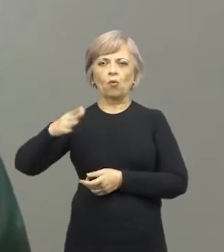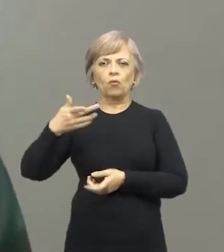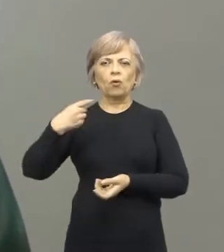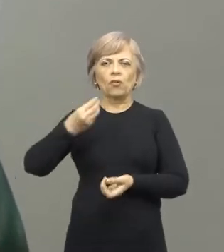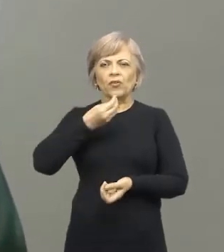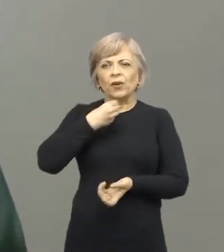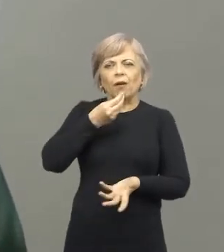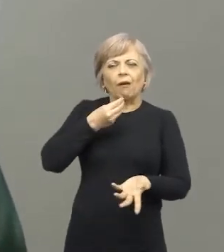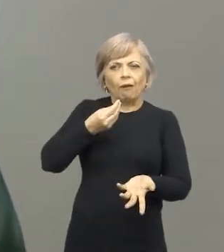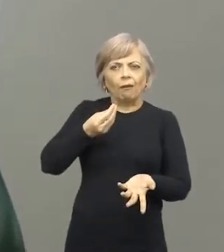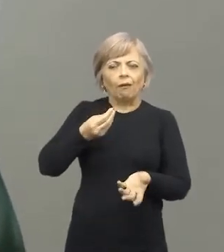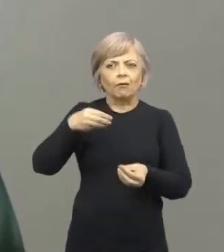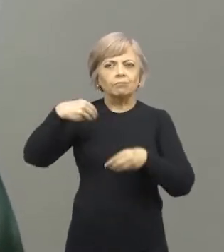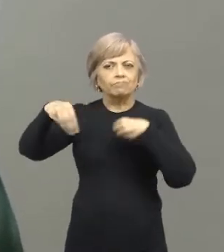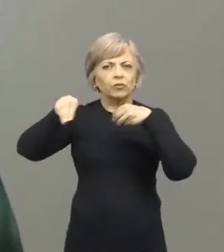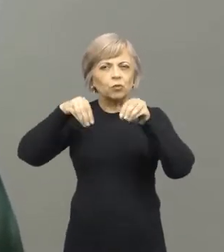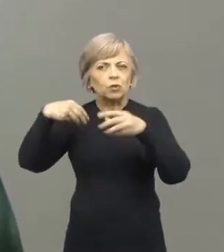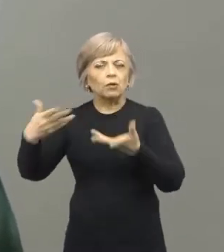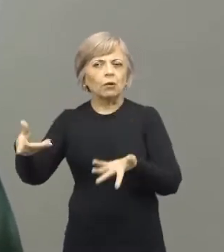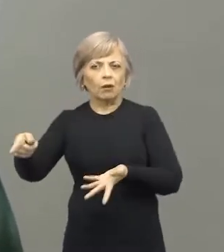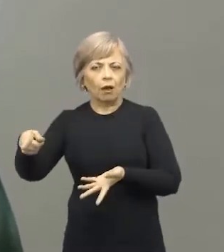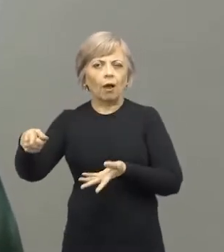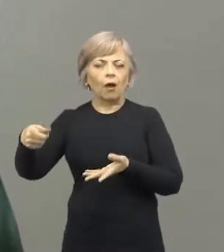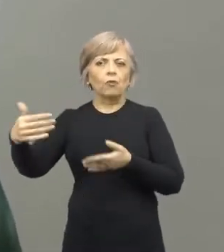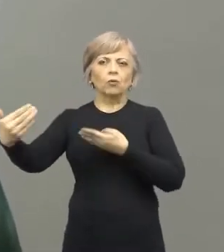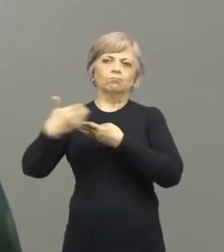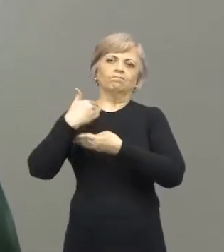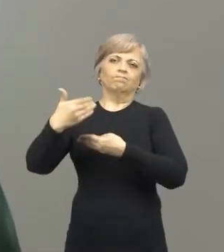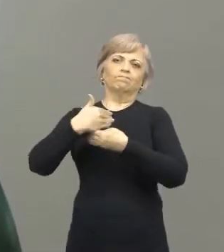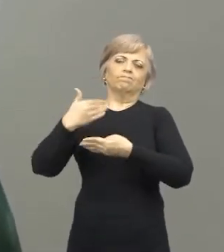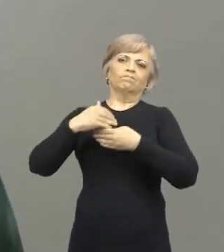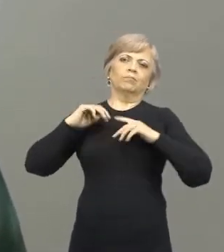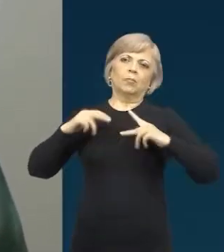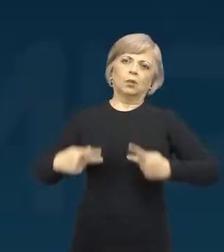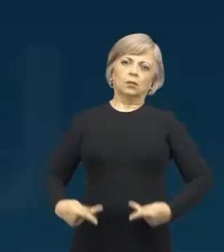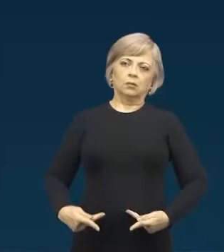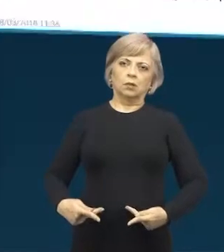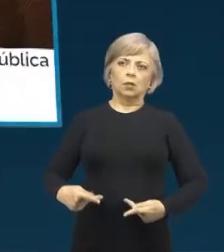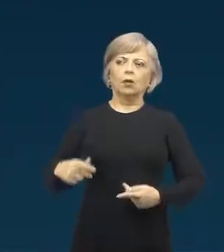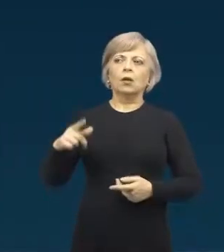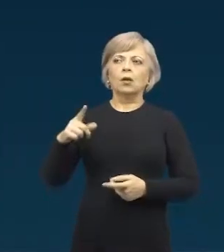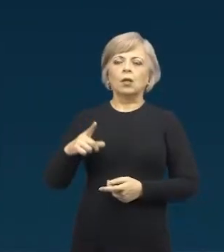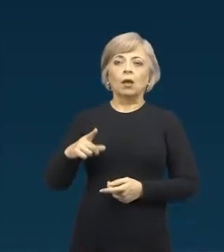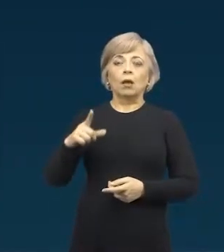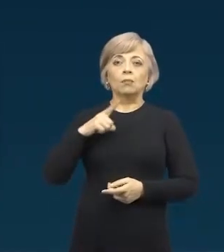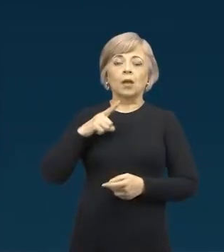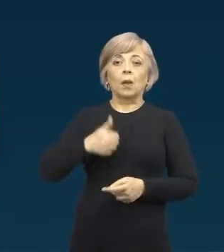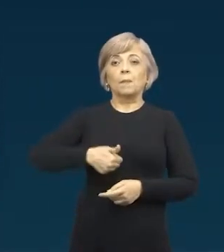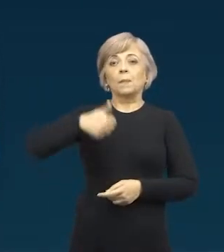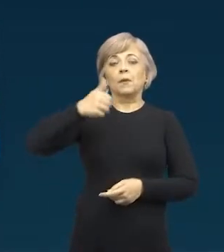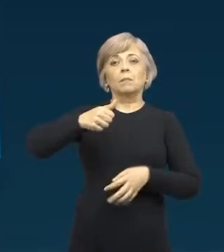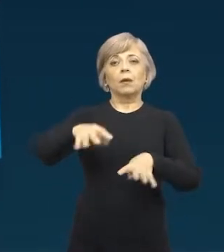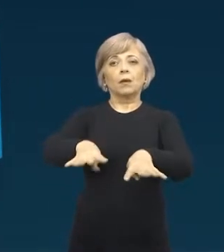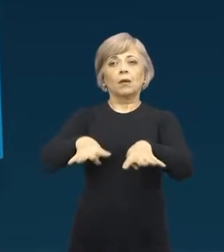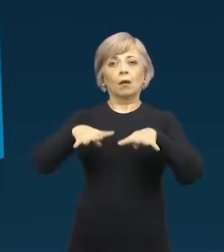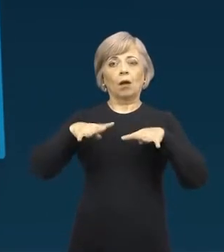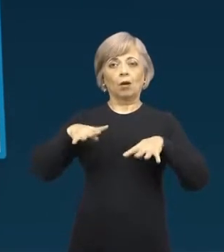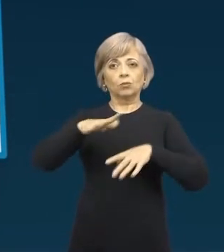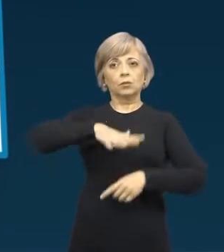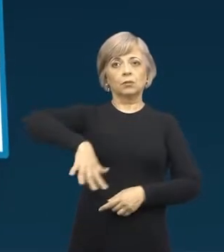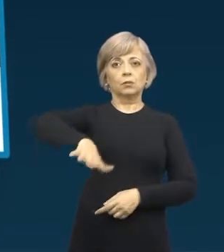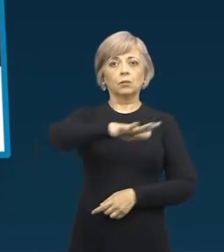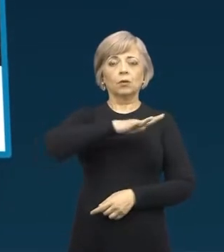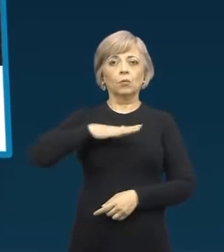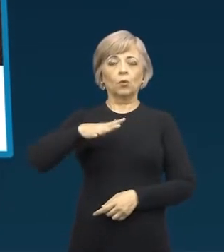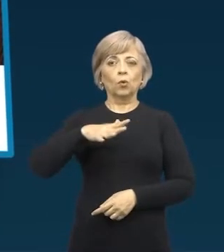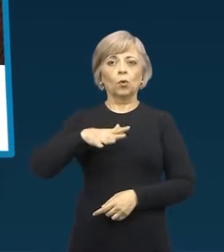vulnerável. Nós tivemos, eu acho que um ponto alto que é digno de nota, que foi a primeira audiência pública que